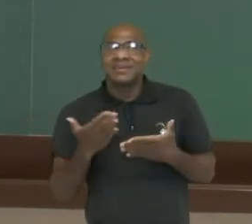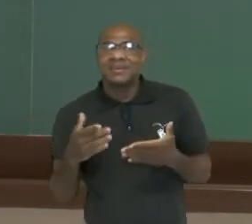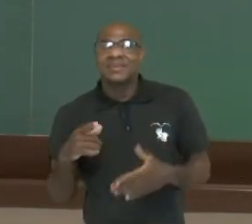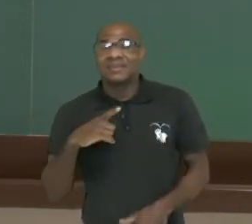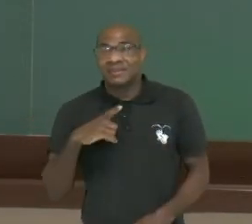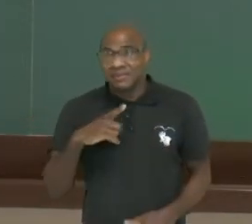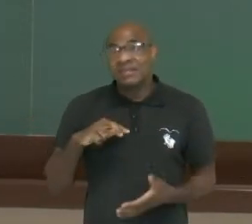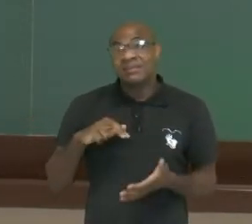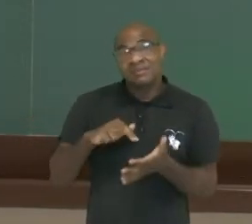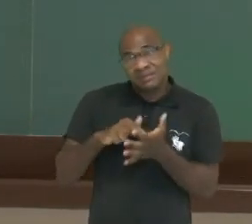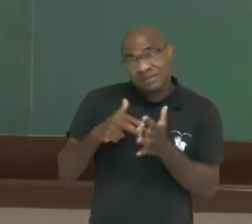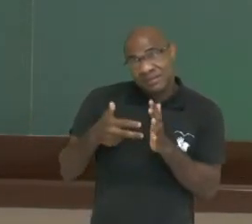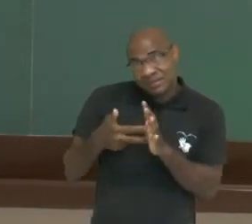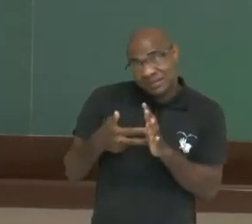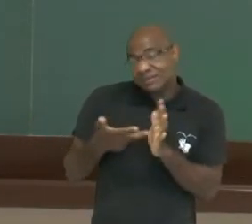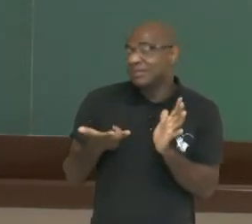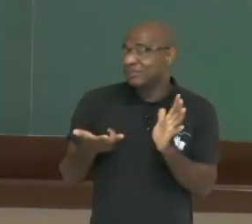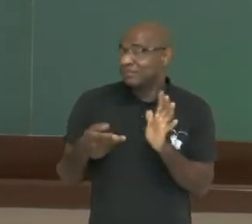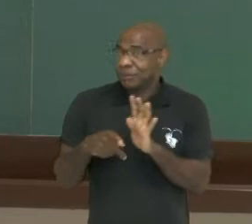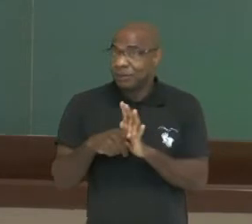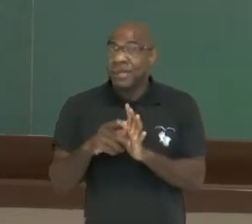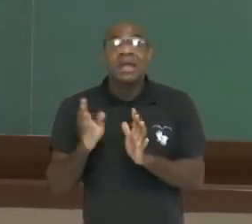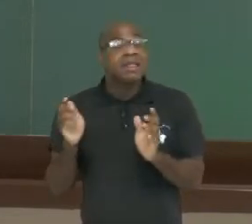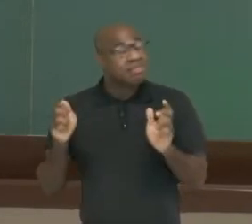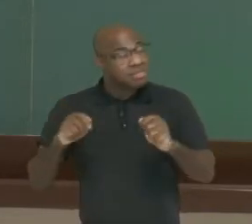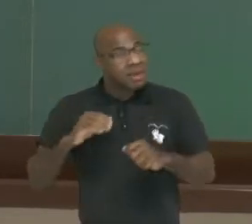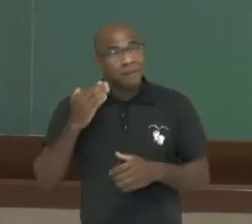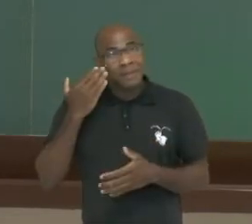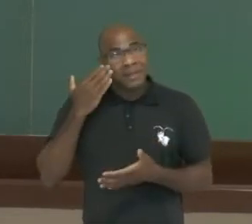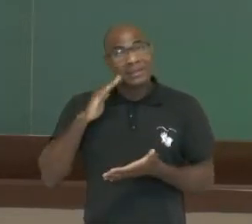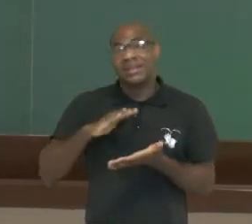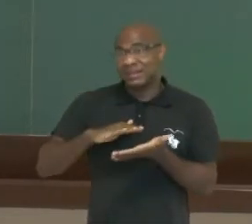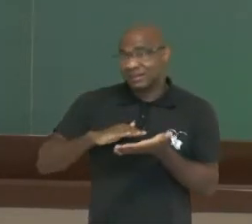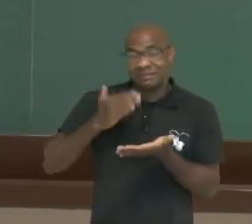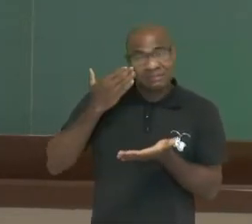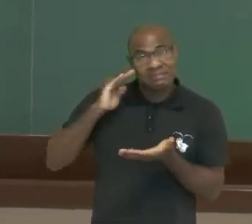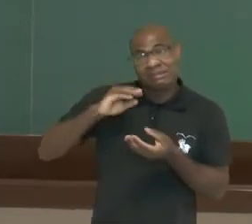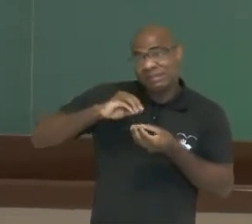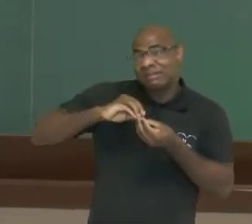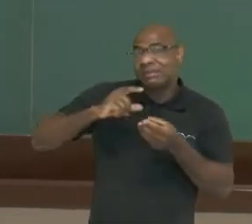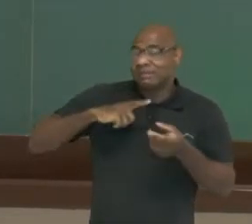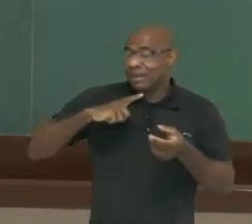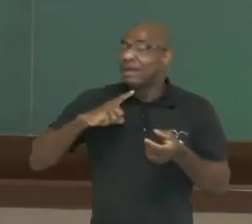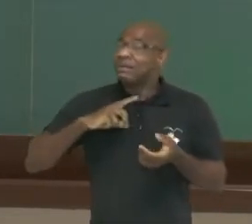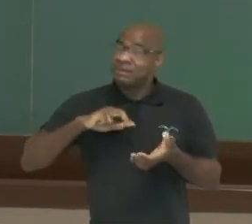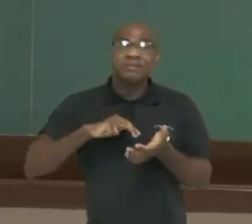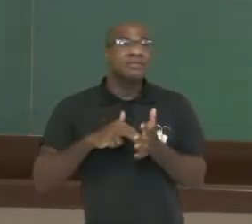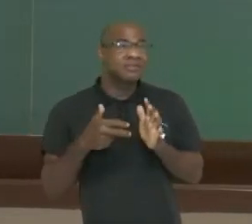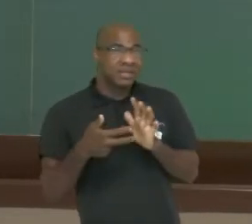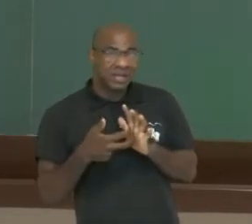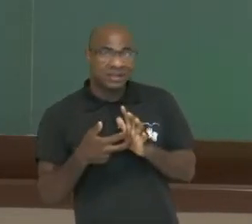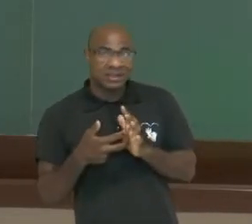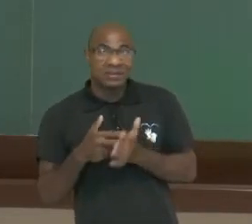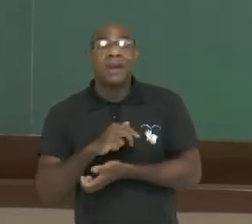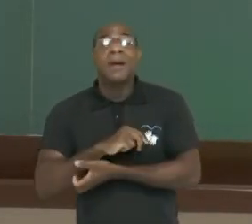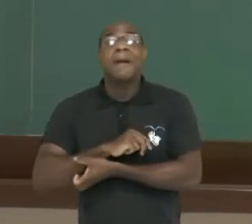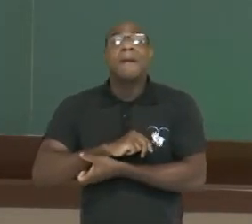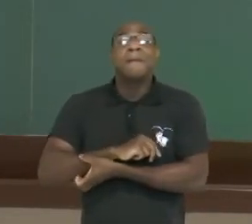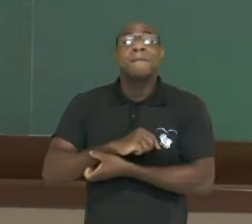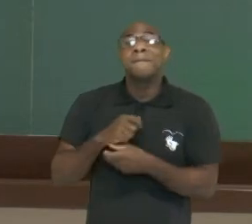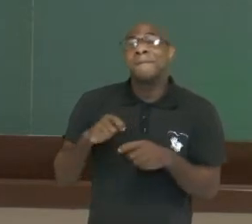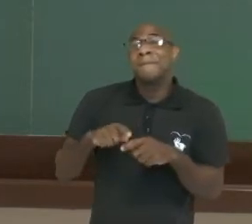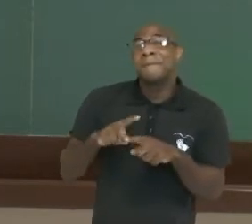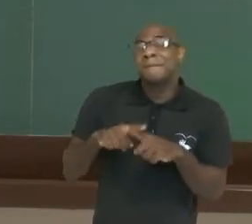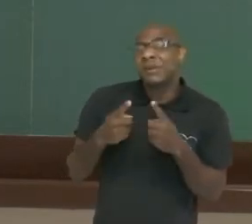têm sentido próprio. Dá para entender isoladamente, né? Então tem um significado isolado, mas eu preciso, para ter